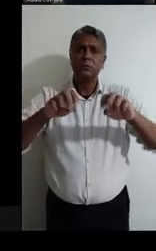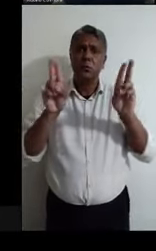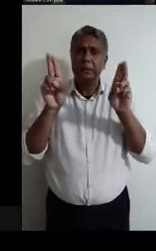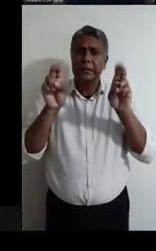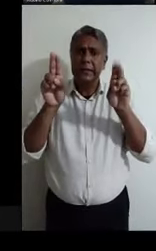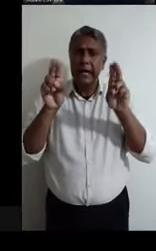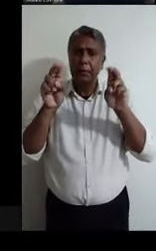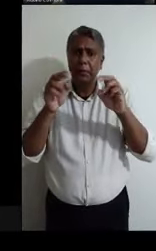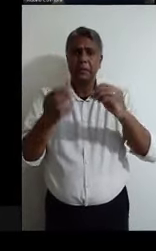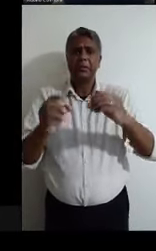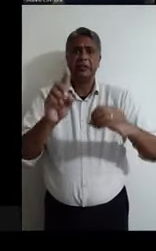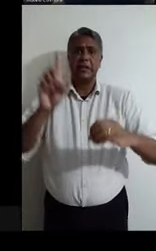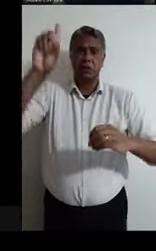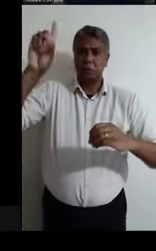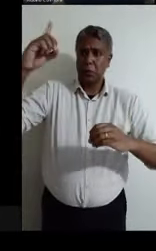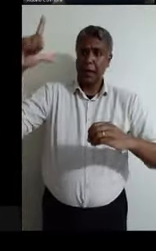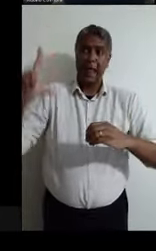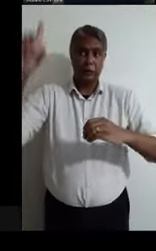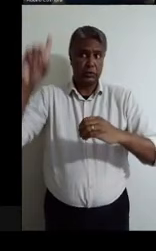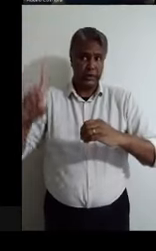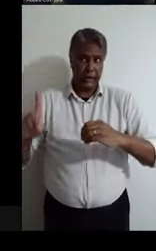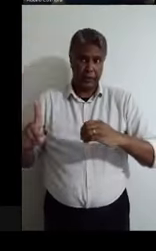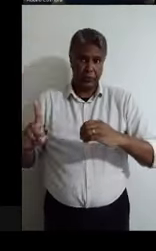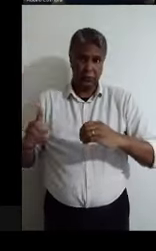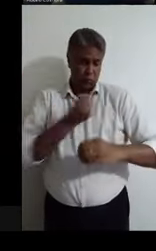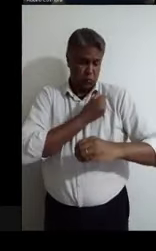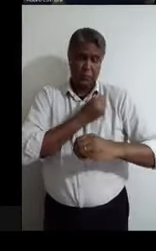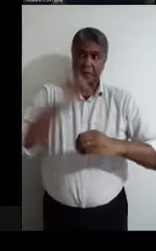está no denominador para o lado direito da equação.